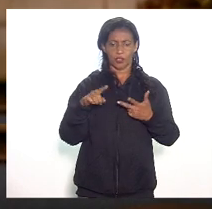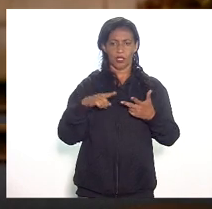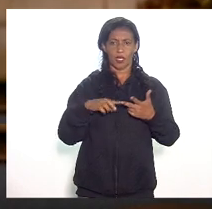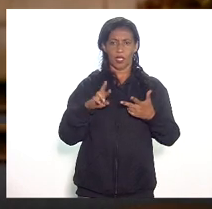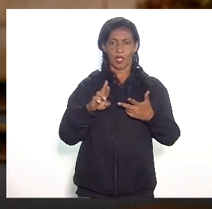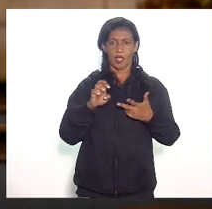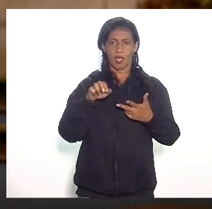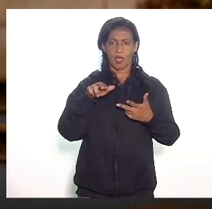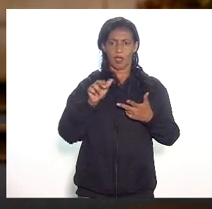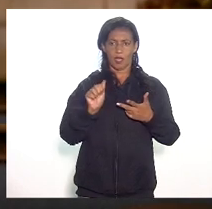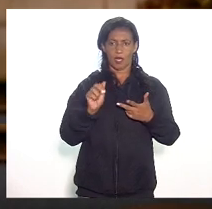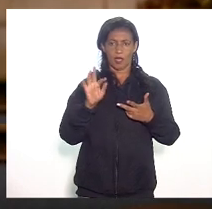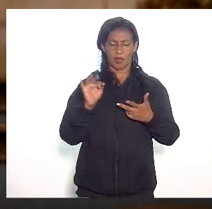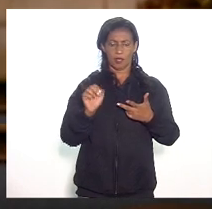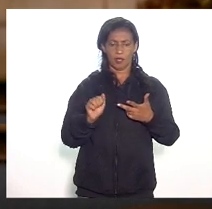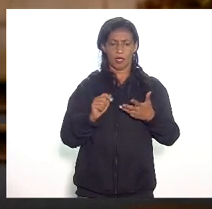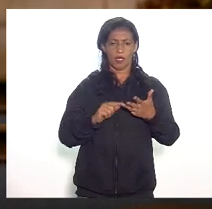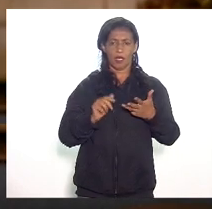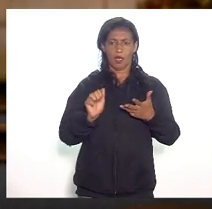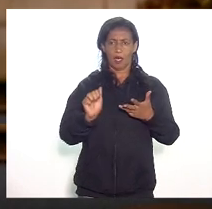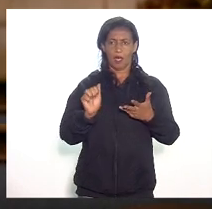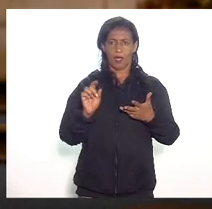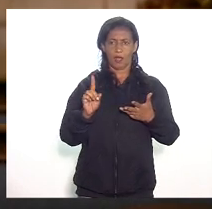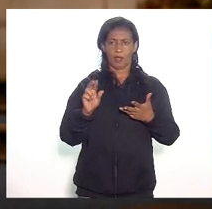Souza, Adriana...